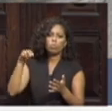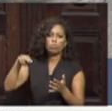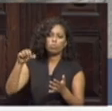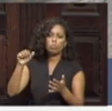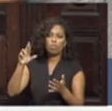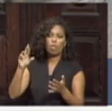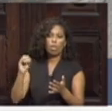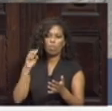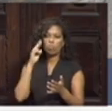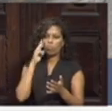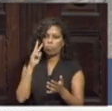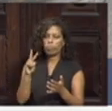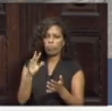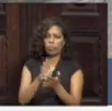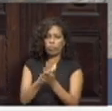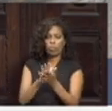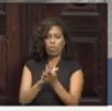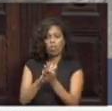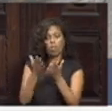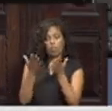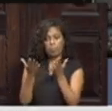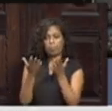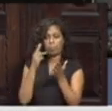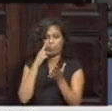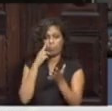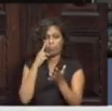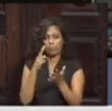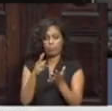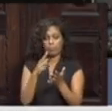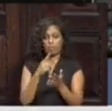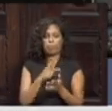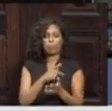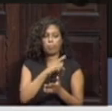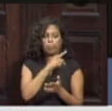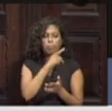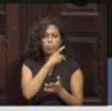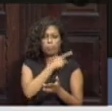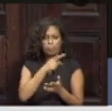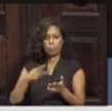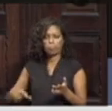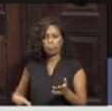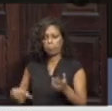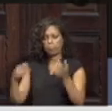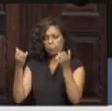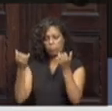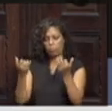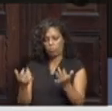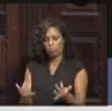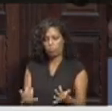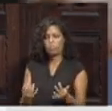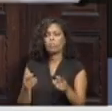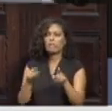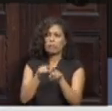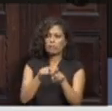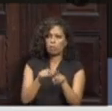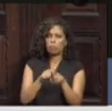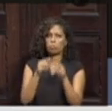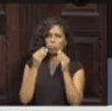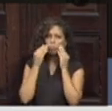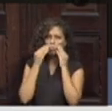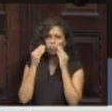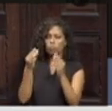são pertinentes ou não. Presidente, pela ordem, no mesmo sentido, eu também apresentei um conjunto de 3 emendas relativo ao